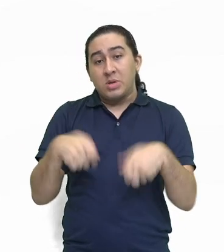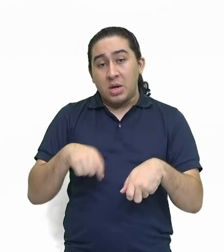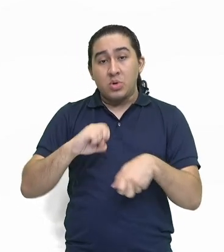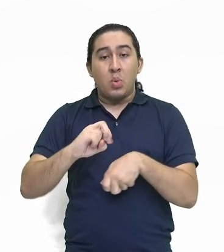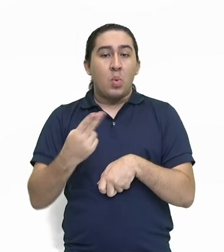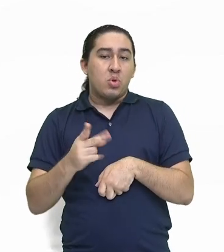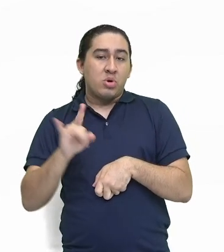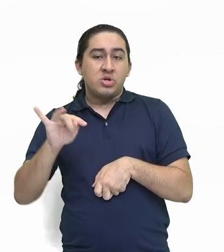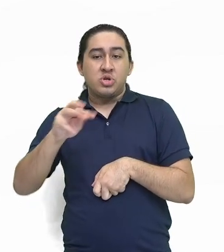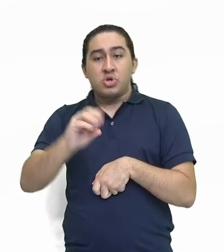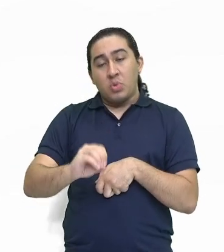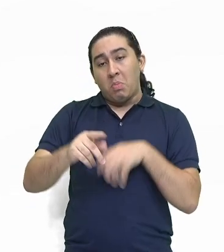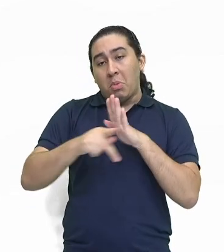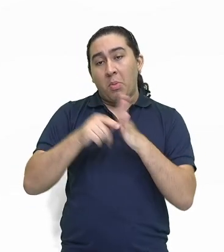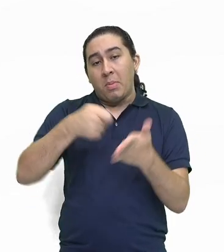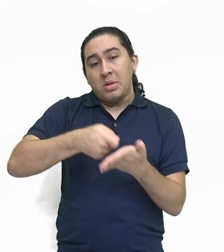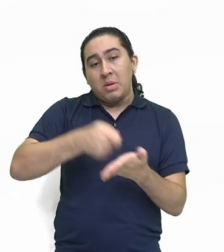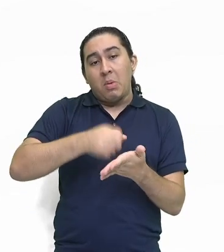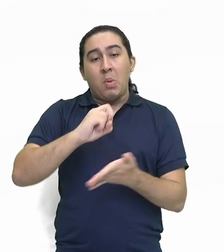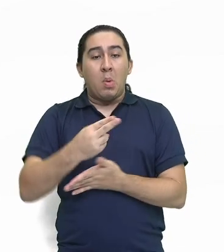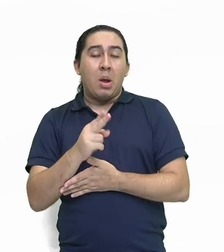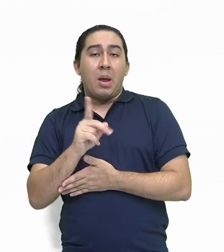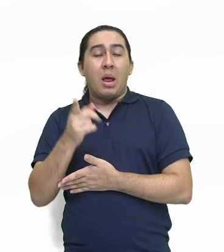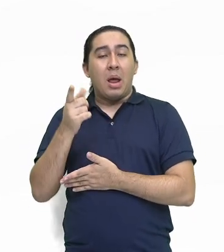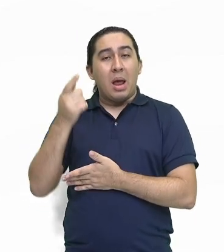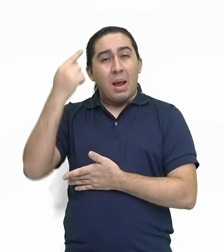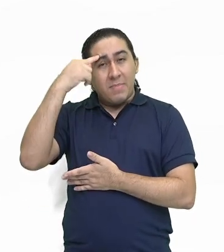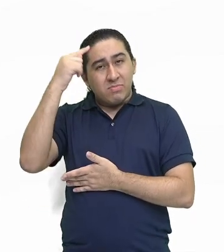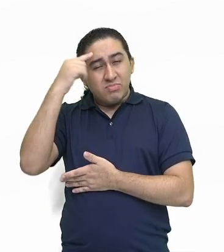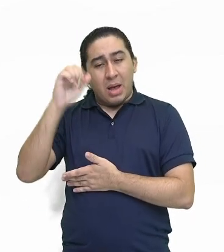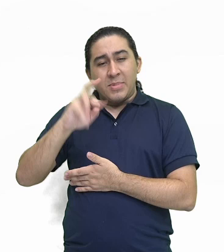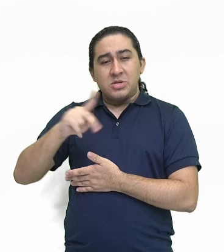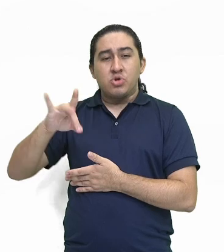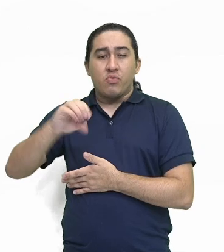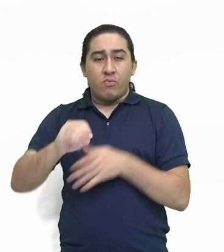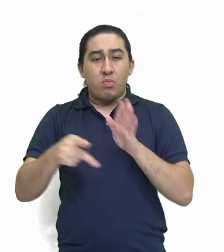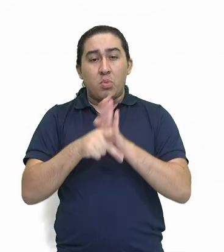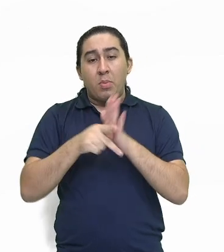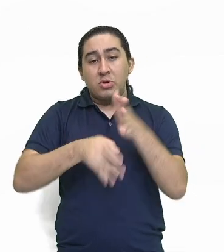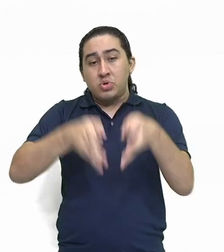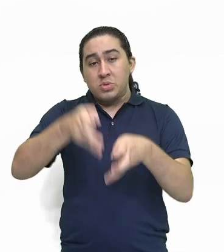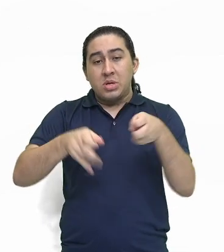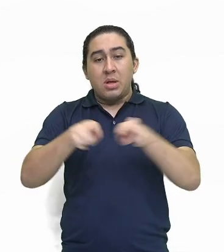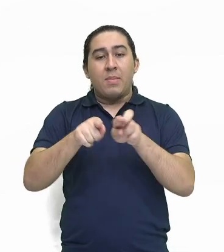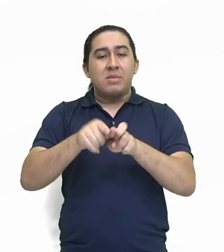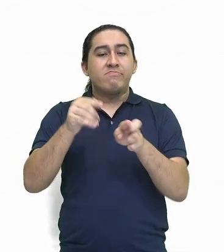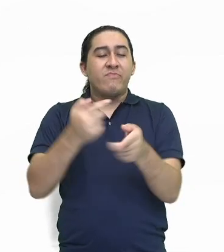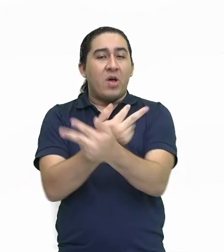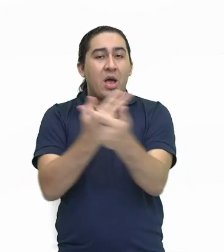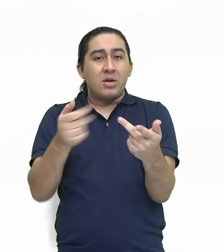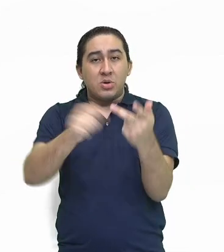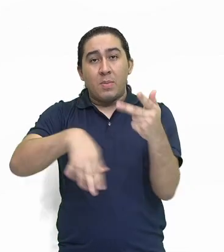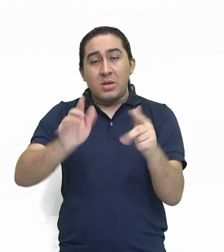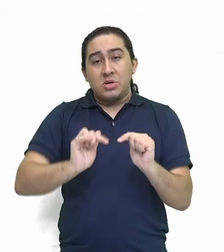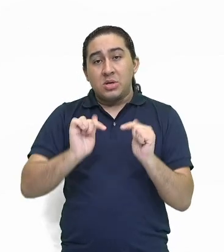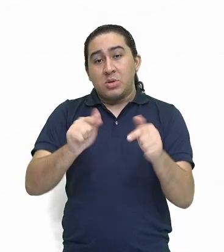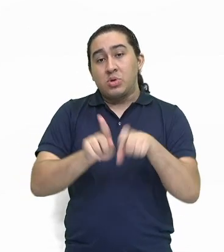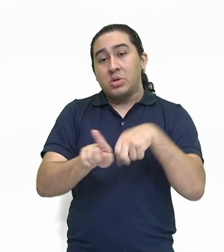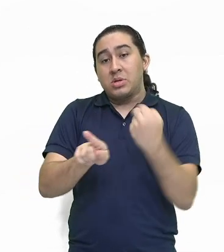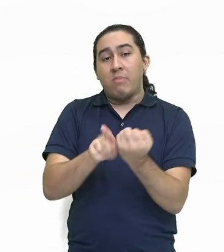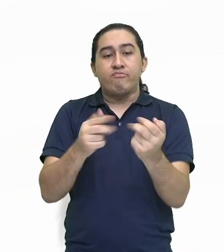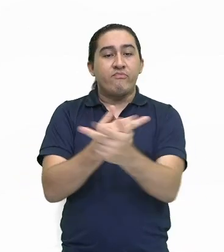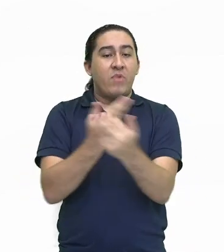probabilidade, doentio de obrigação ou apreciativo de juízo, nos diferentes campos de atuação social e diversas